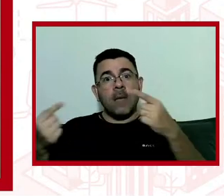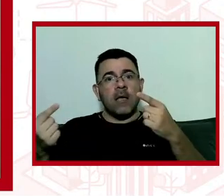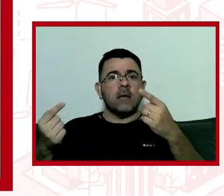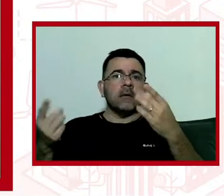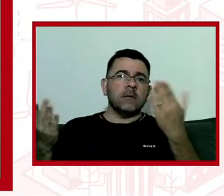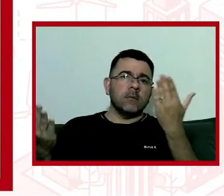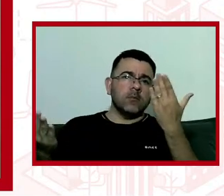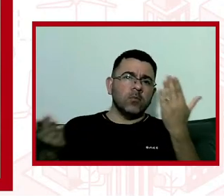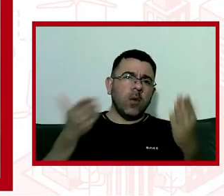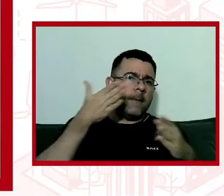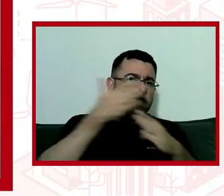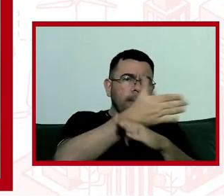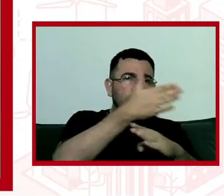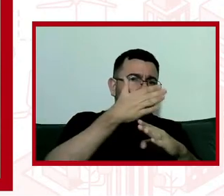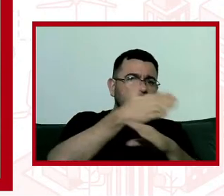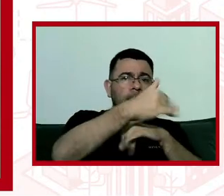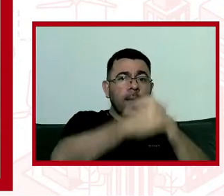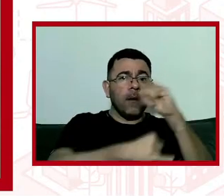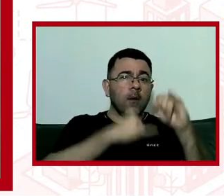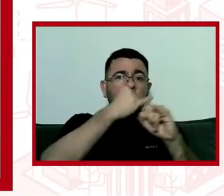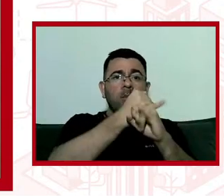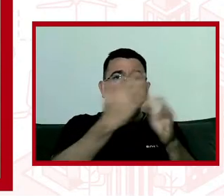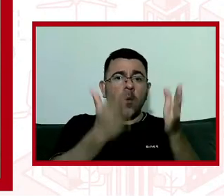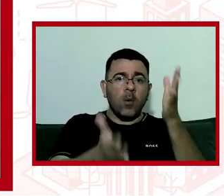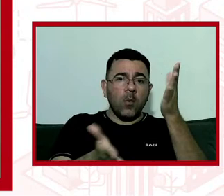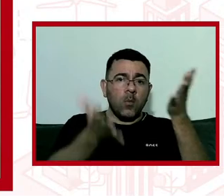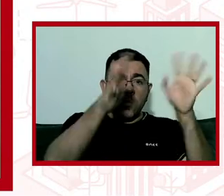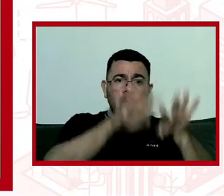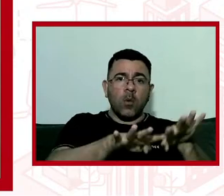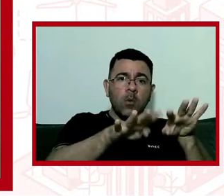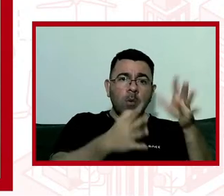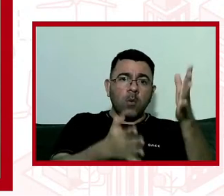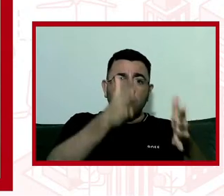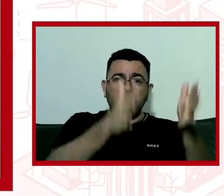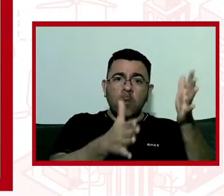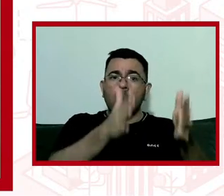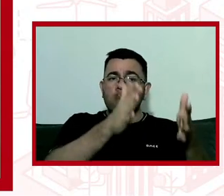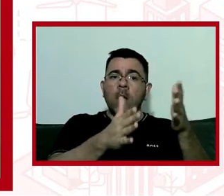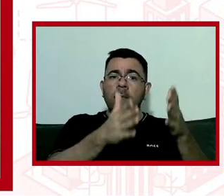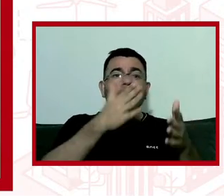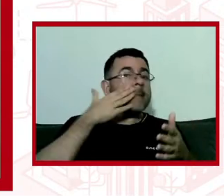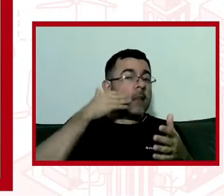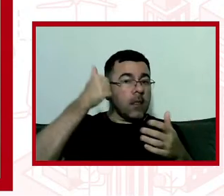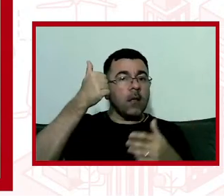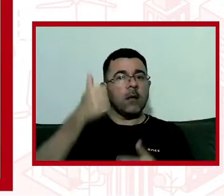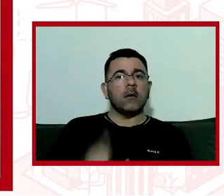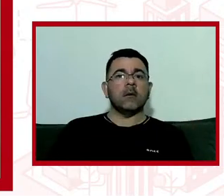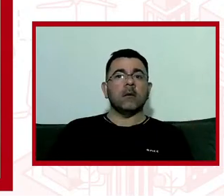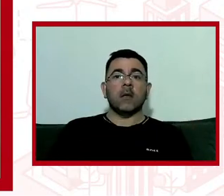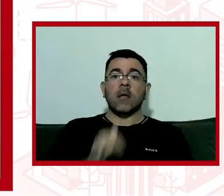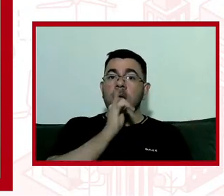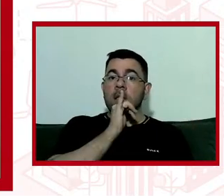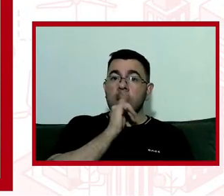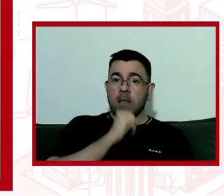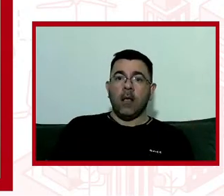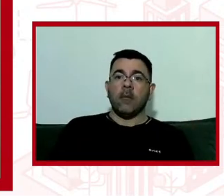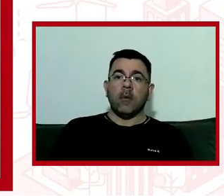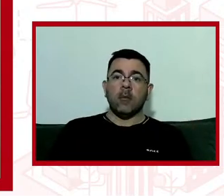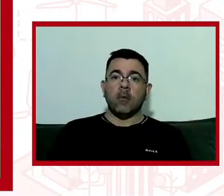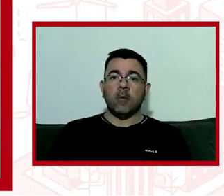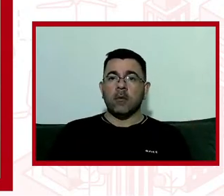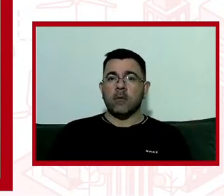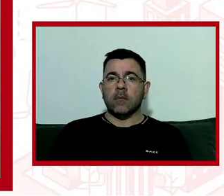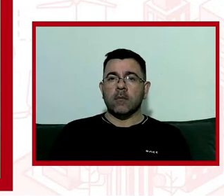acesso e a inclusão digital então nós temos e por exemplo eu nós chegamos a